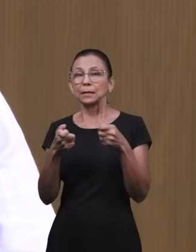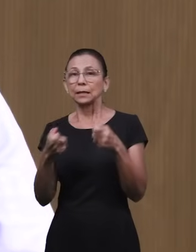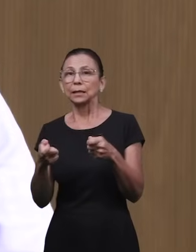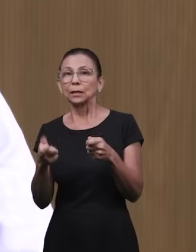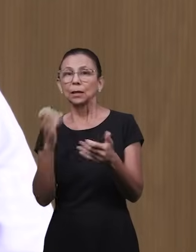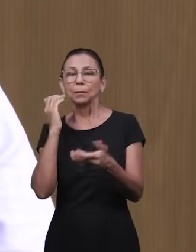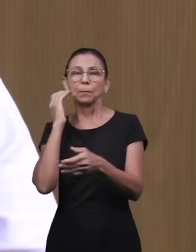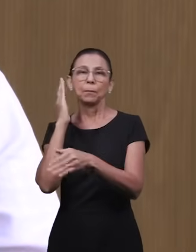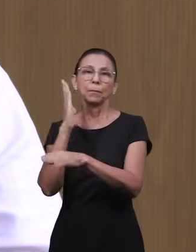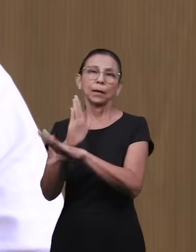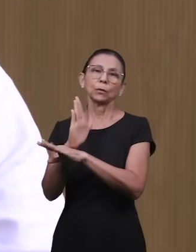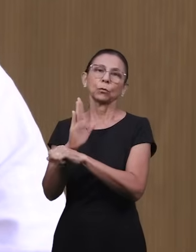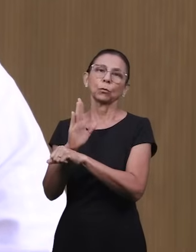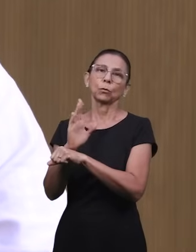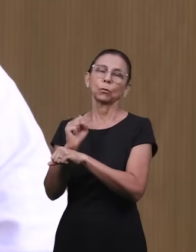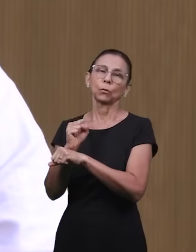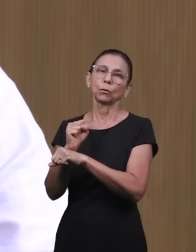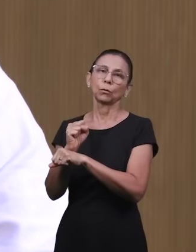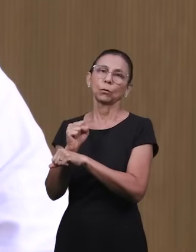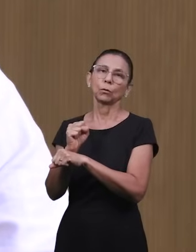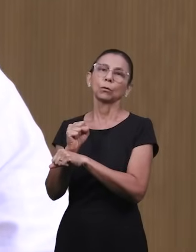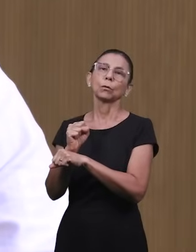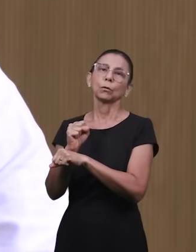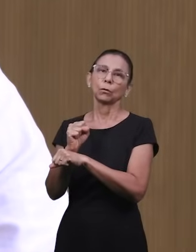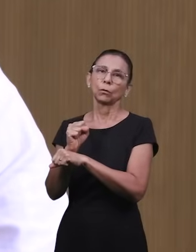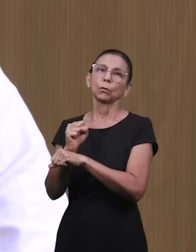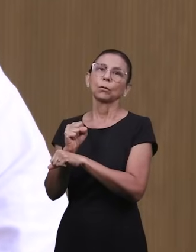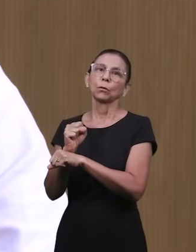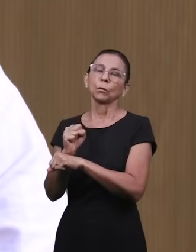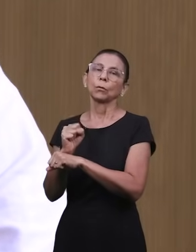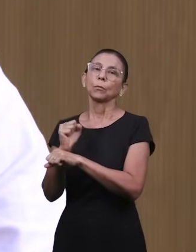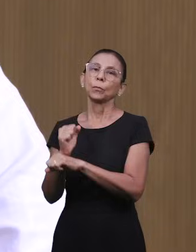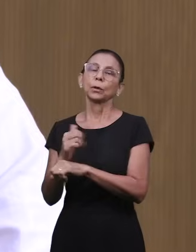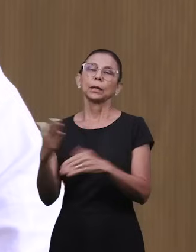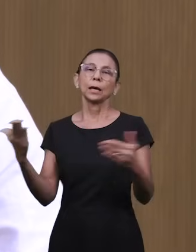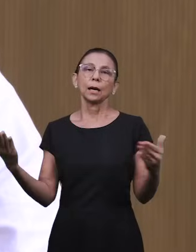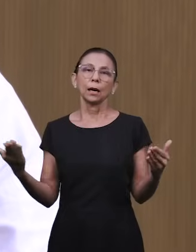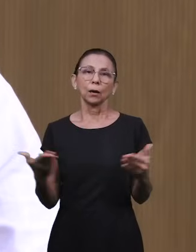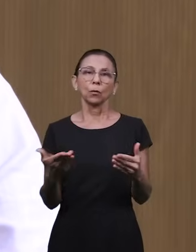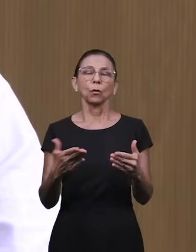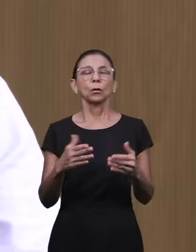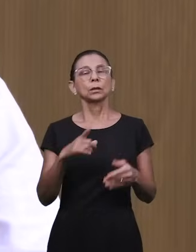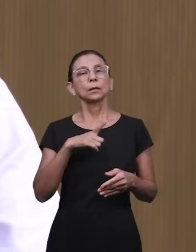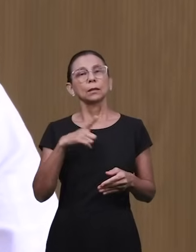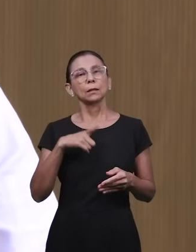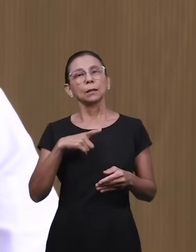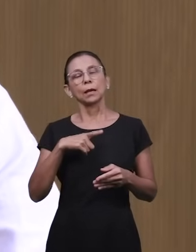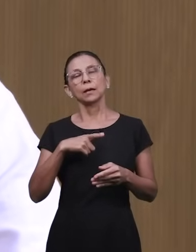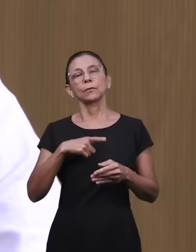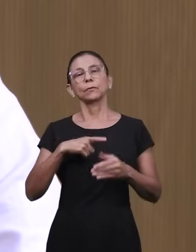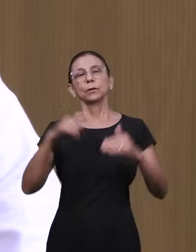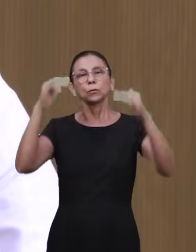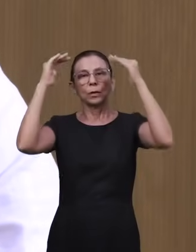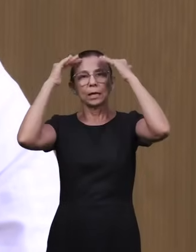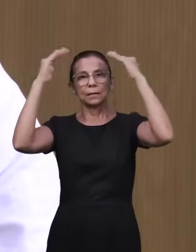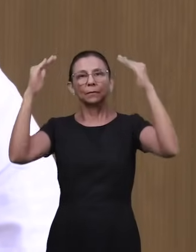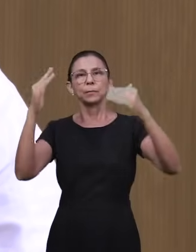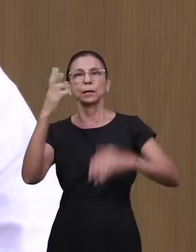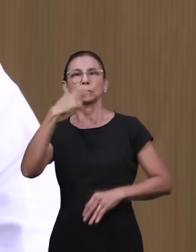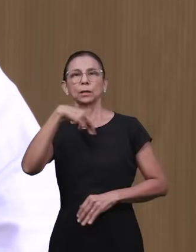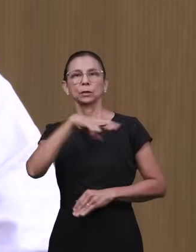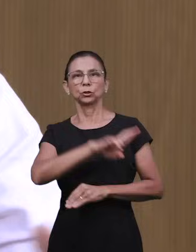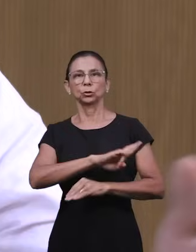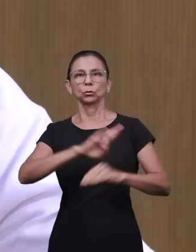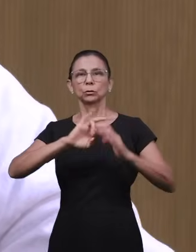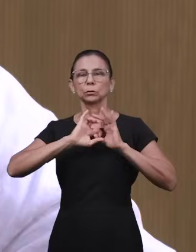dessa perseguição, porque houve um respeito a essa liberdade religiosa e algo